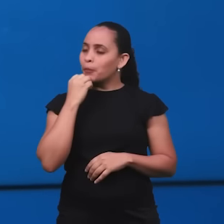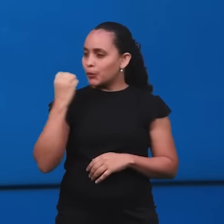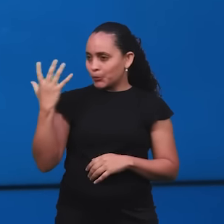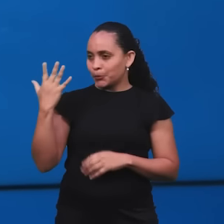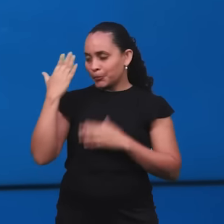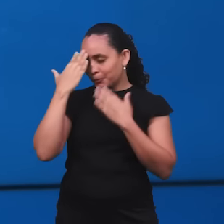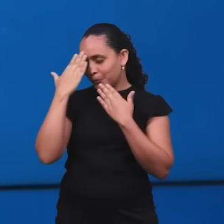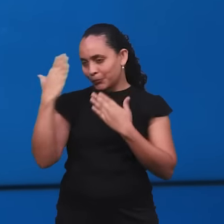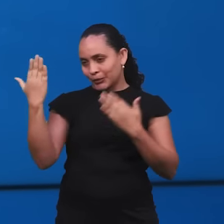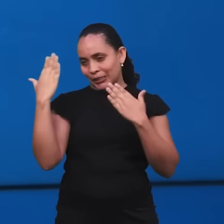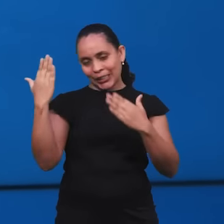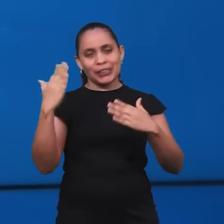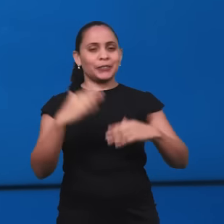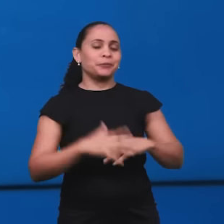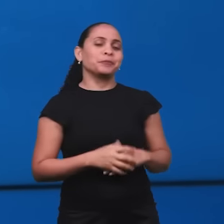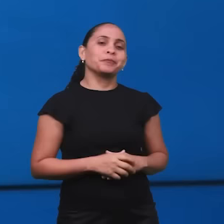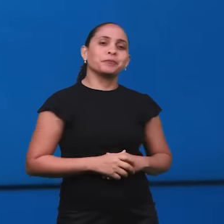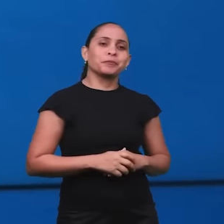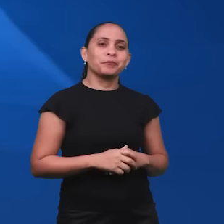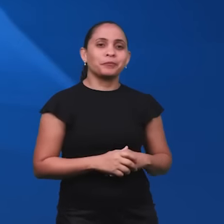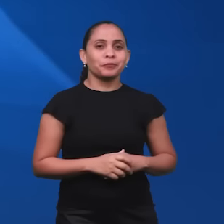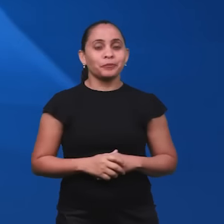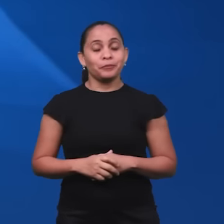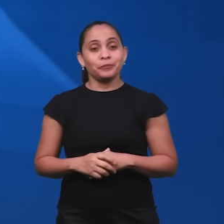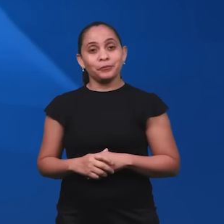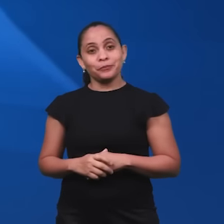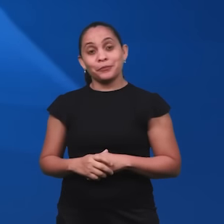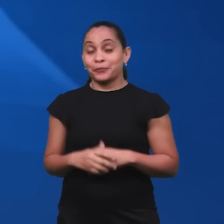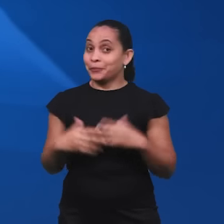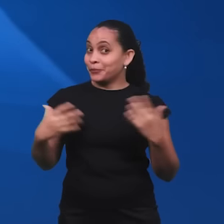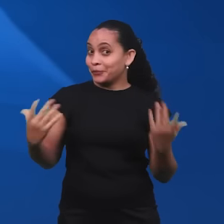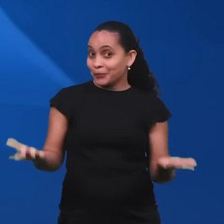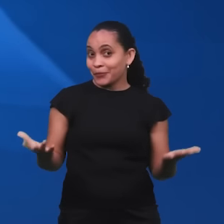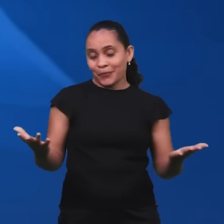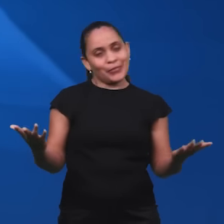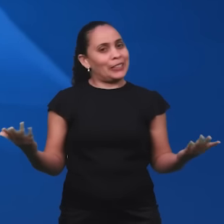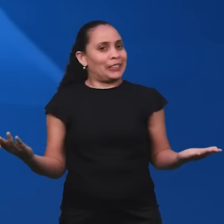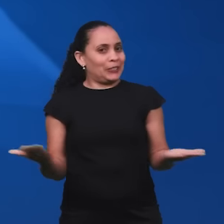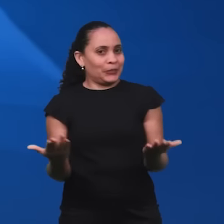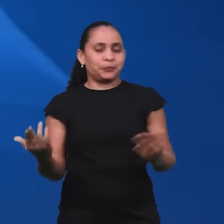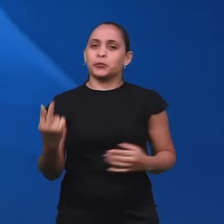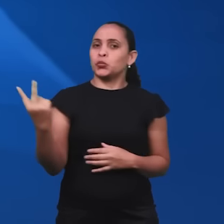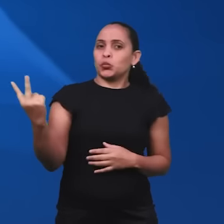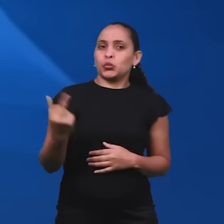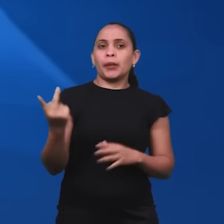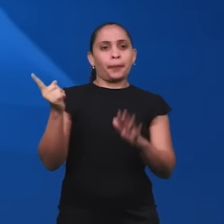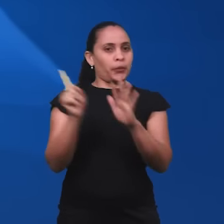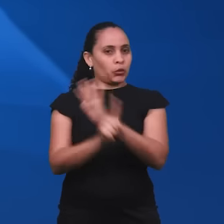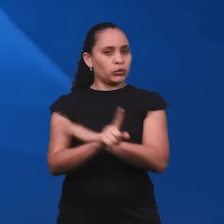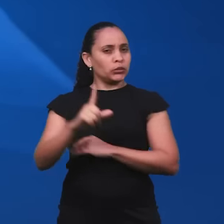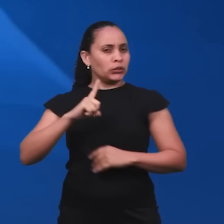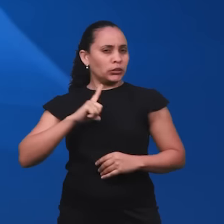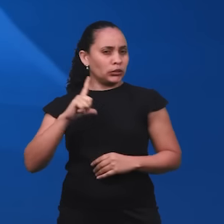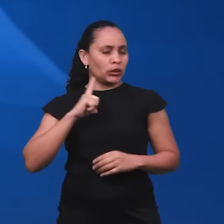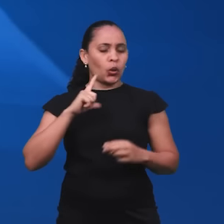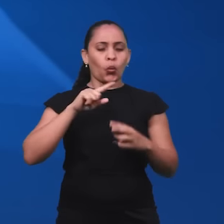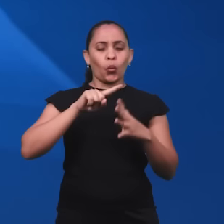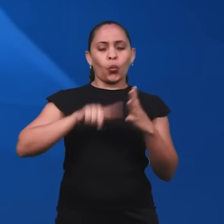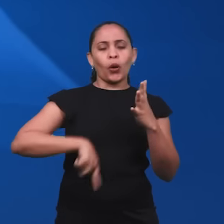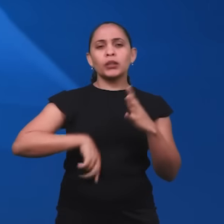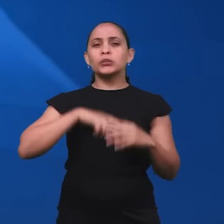Gustavo, muito obrigado pela vossa participação. Então, irmãos, vamos para a nossa segunda pergunta, porque ela exige